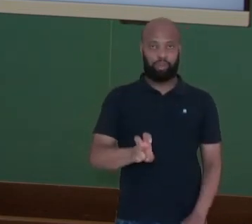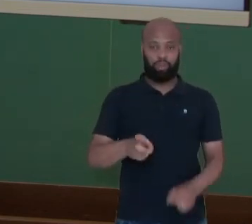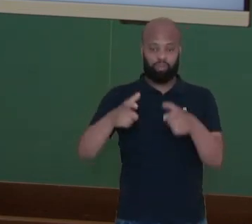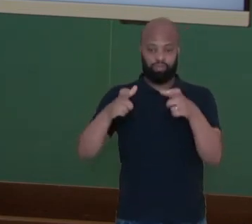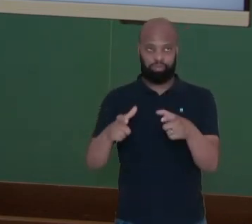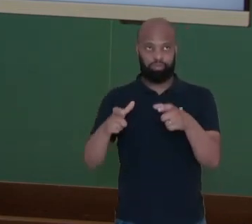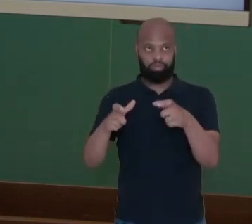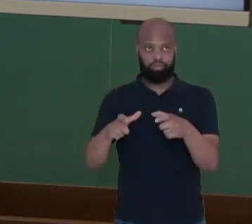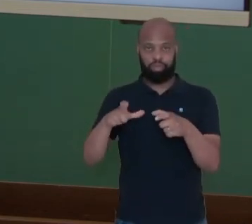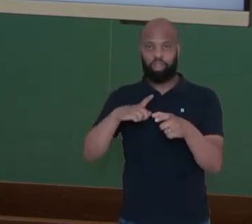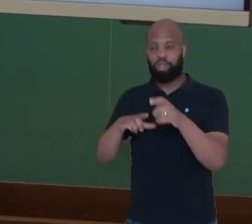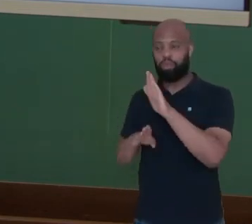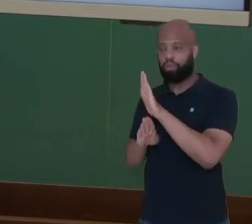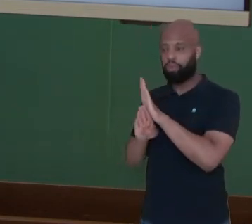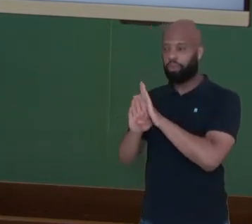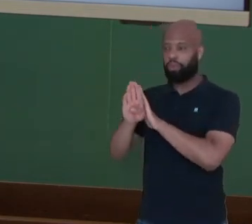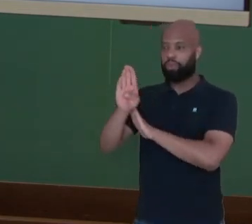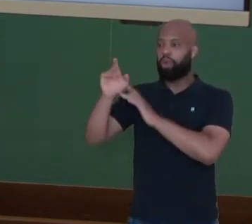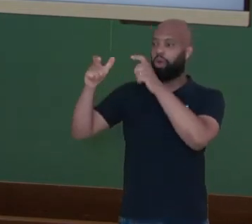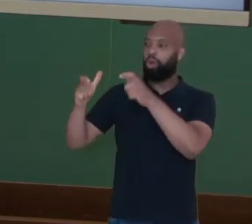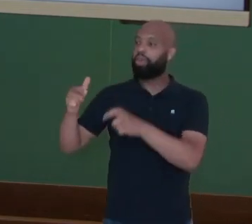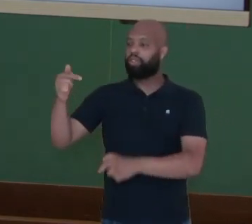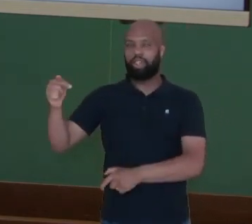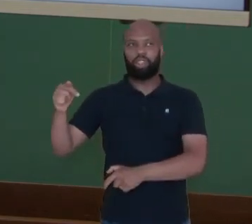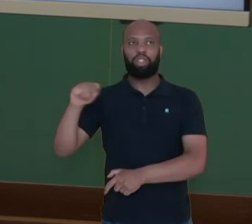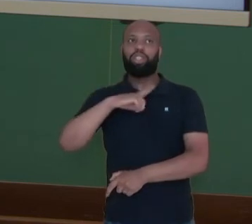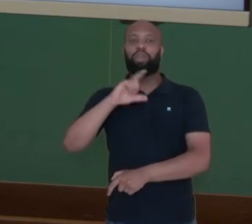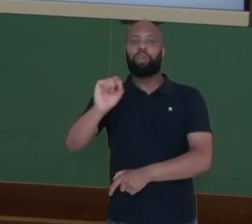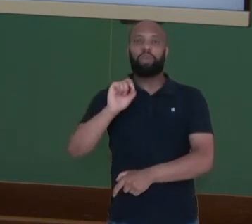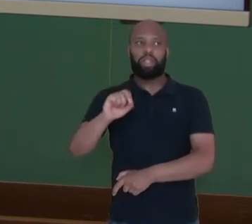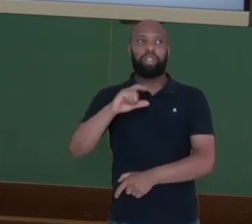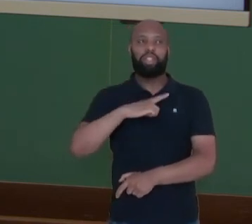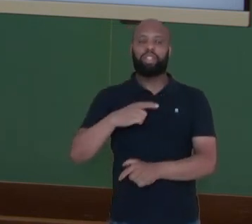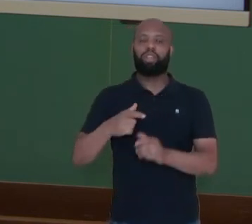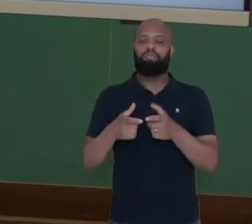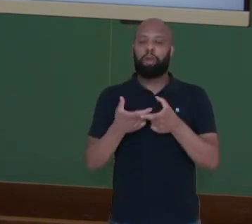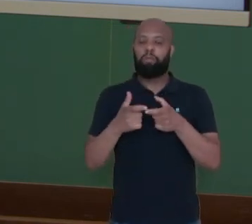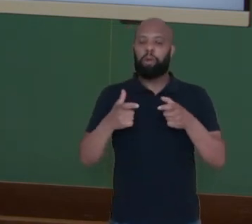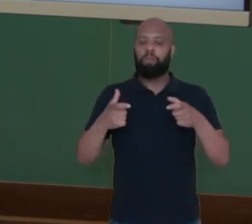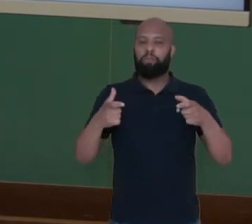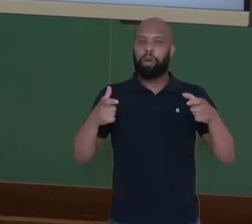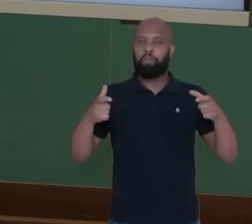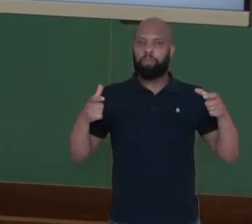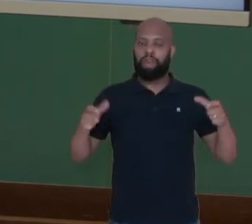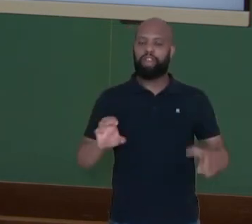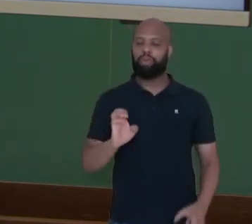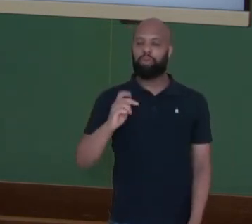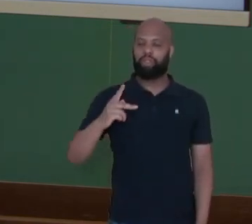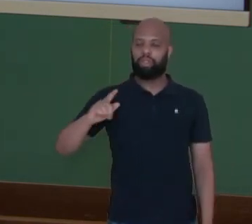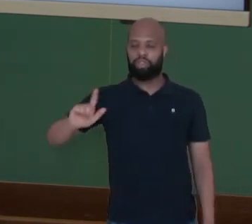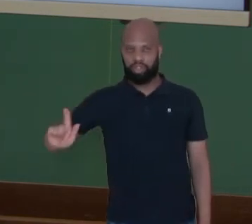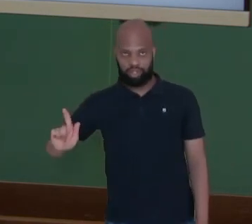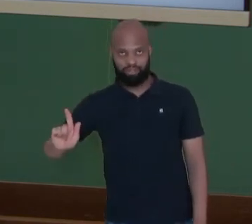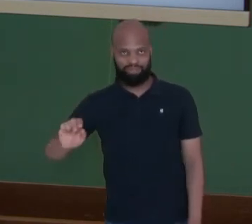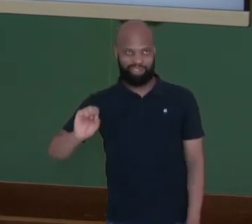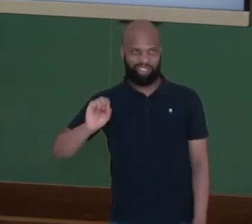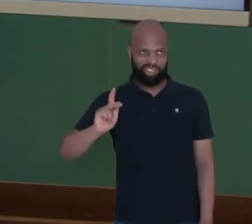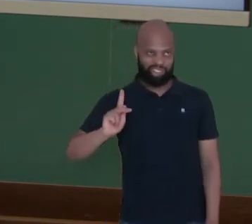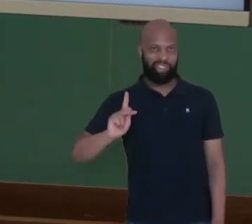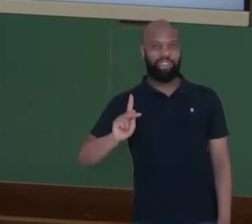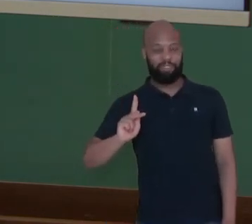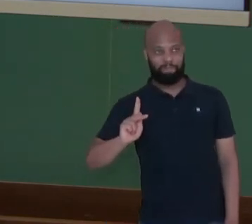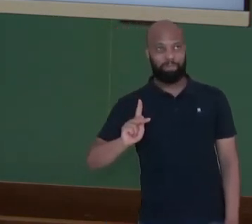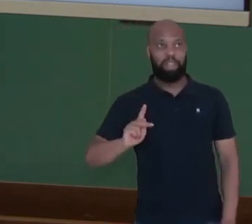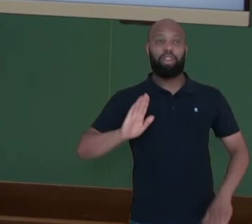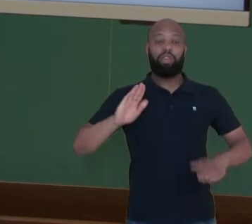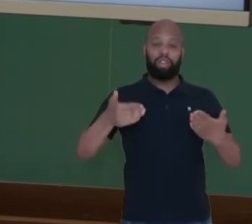5 até a posição 7, existe um aumento da energia potencial gravitacional,